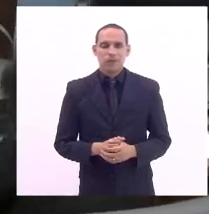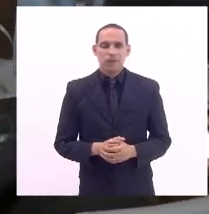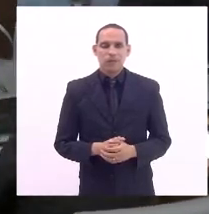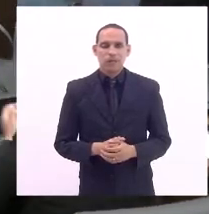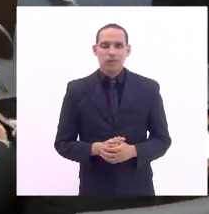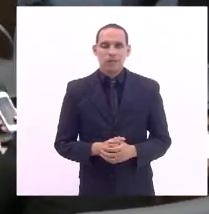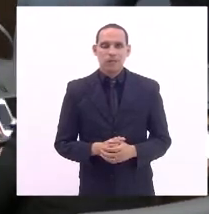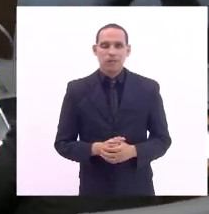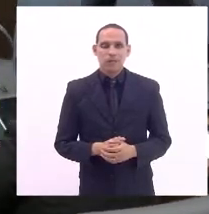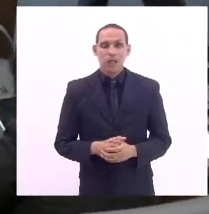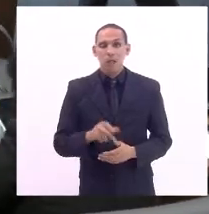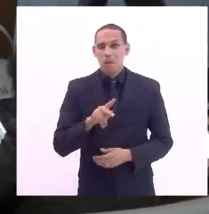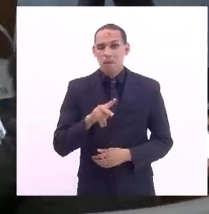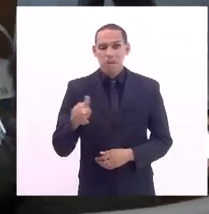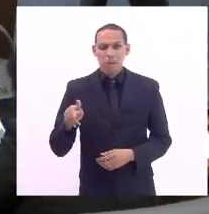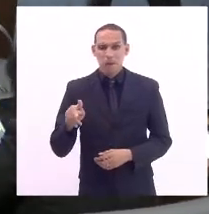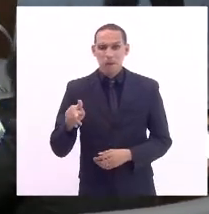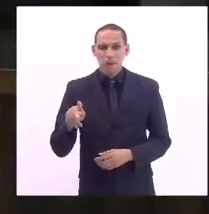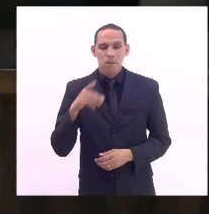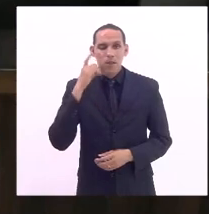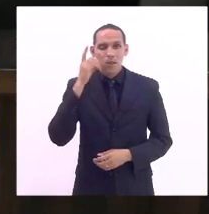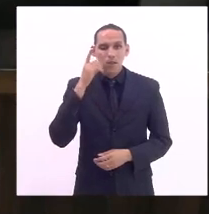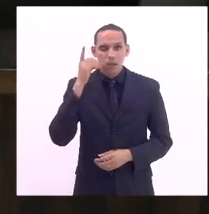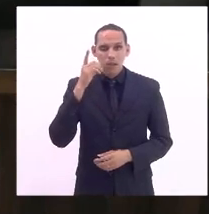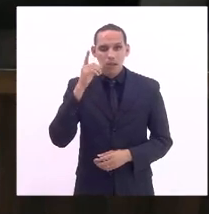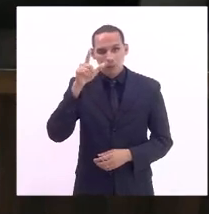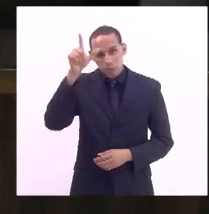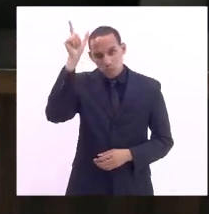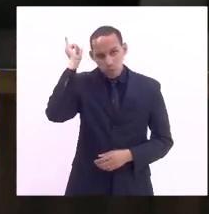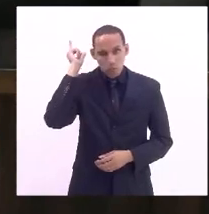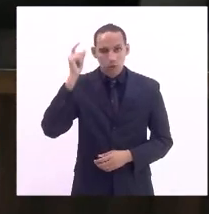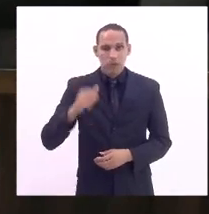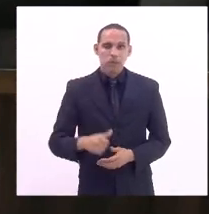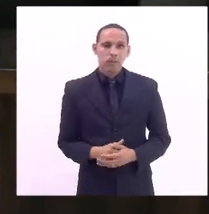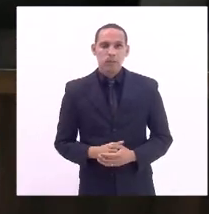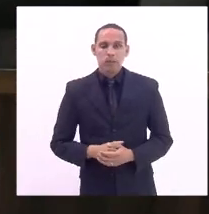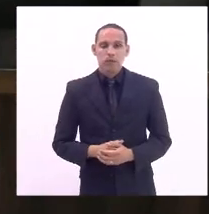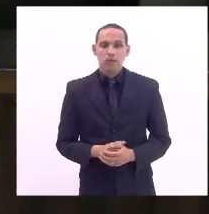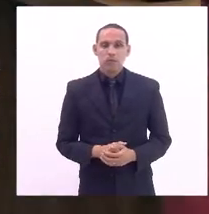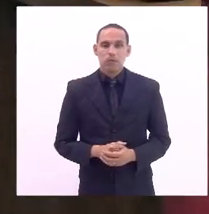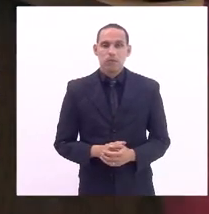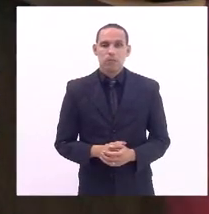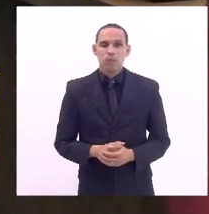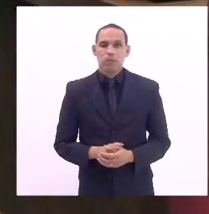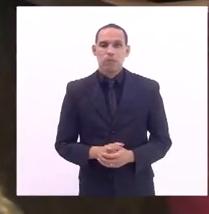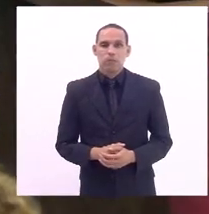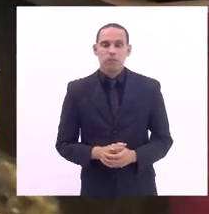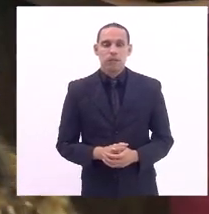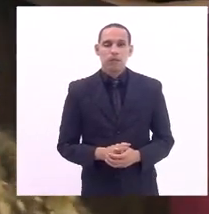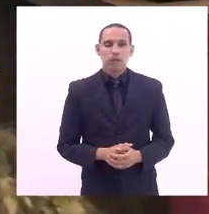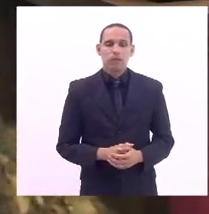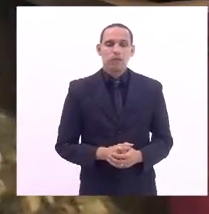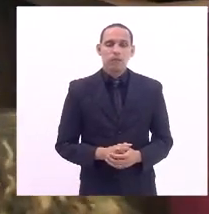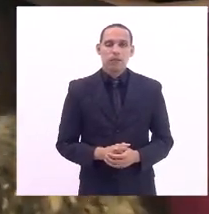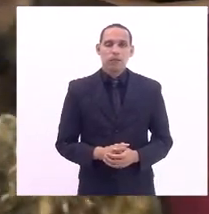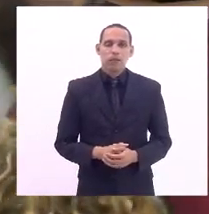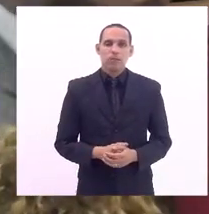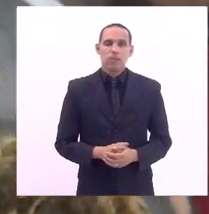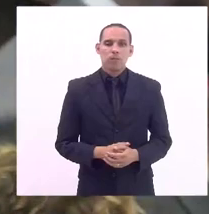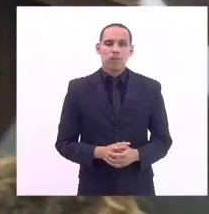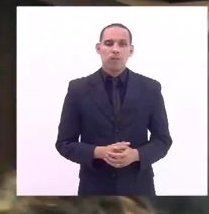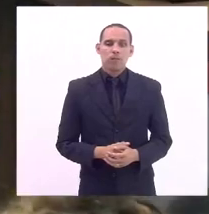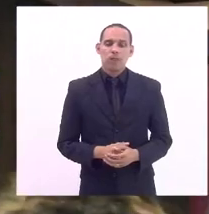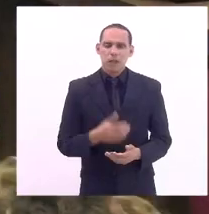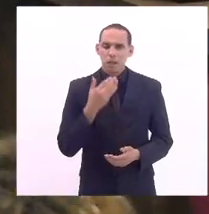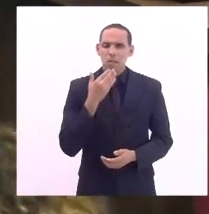É isso? Teve acordo. Senhor presidente. Deputado Luiz Paulo. Eu queria de